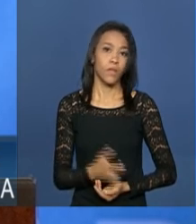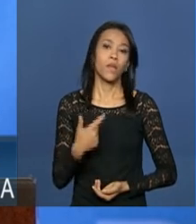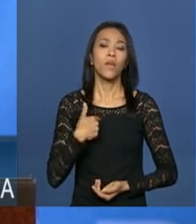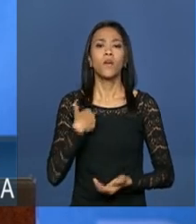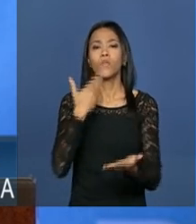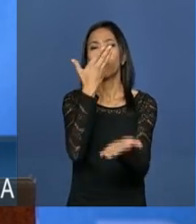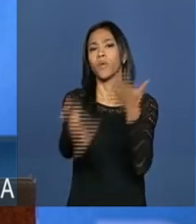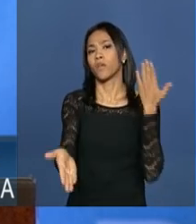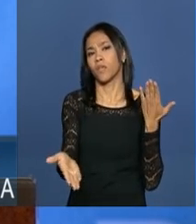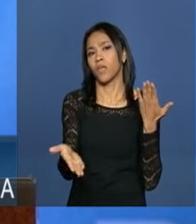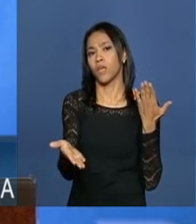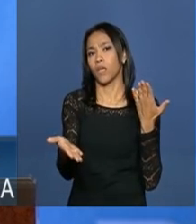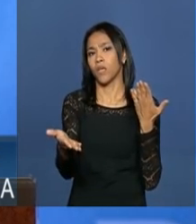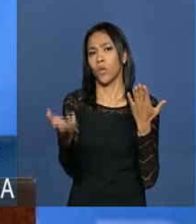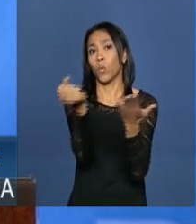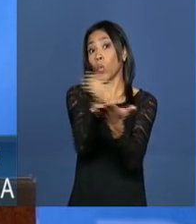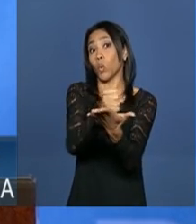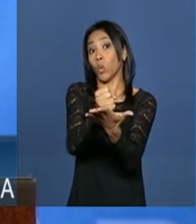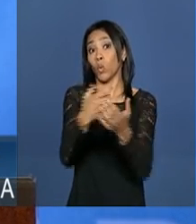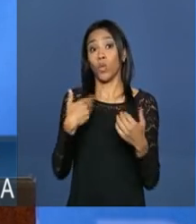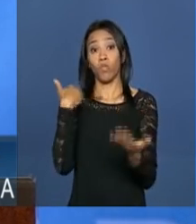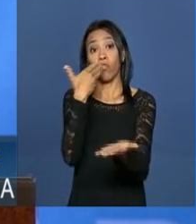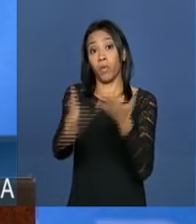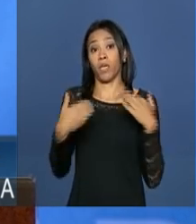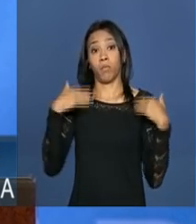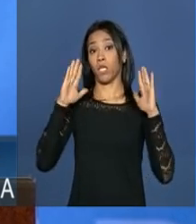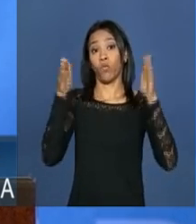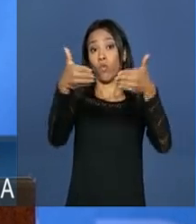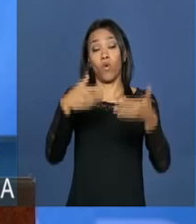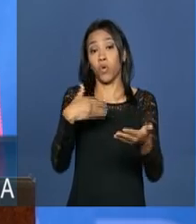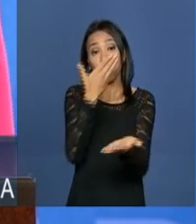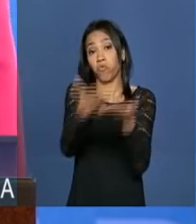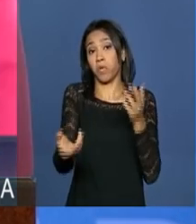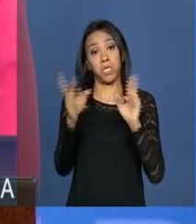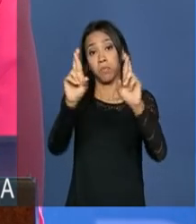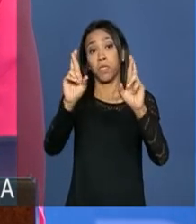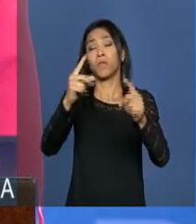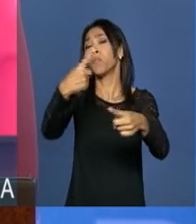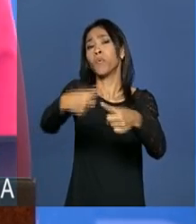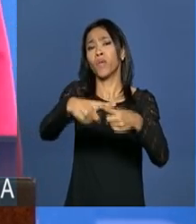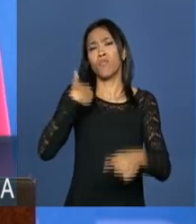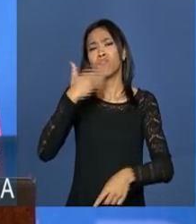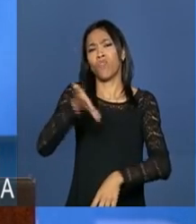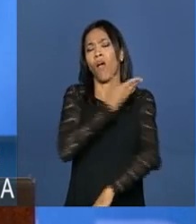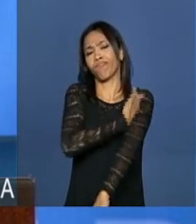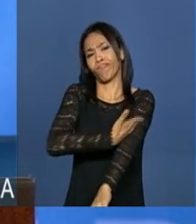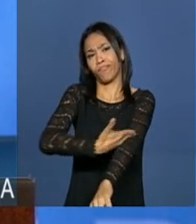Não perco o controle, o eixo e a esperança, porque me